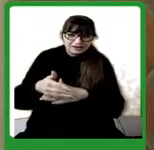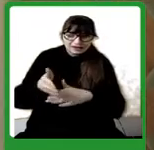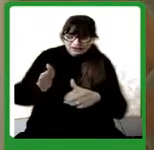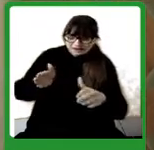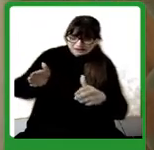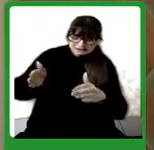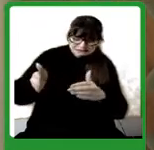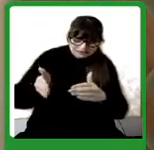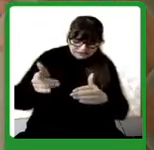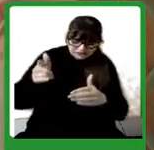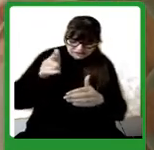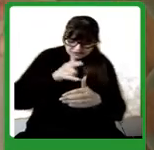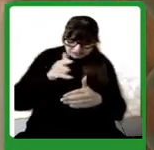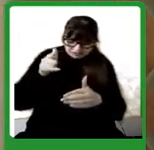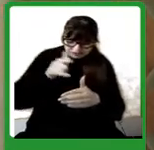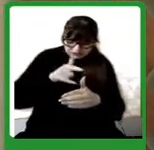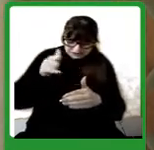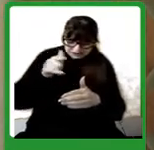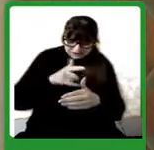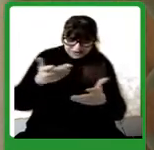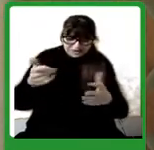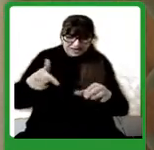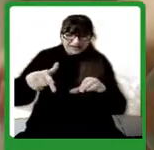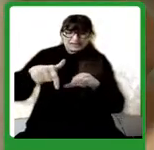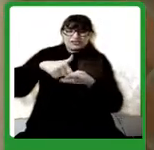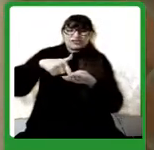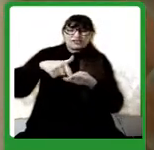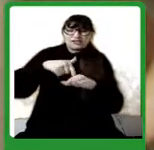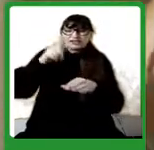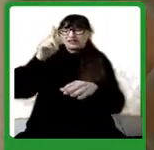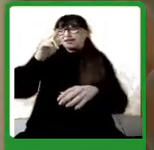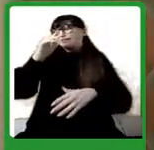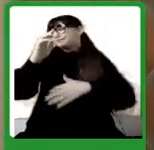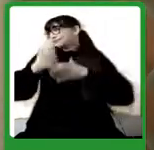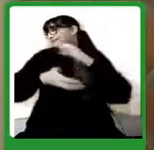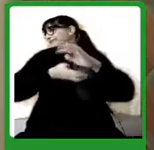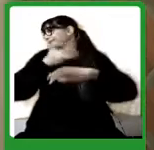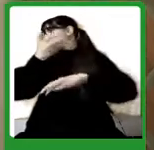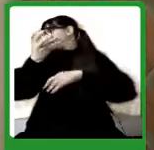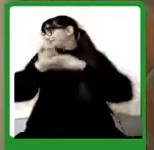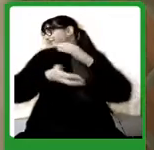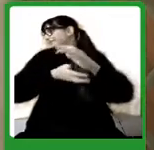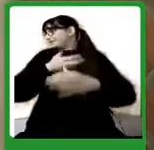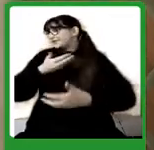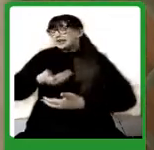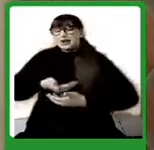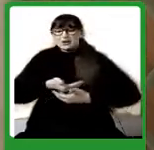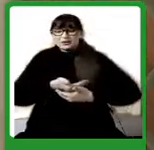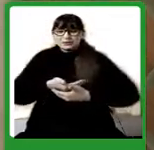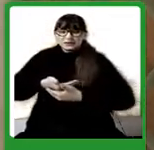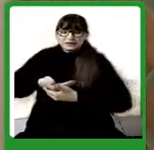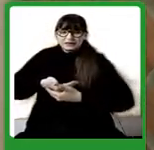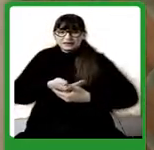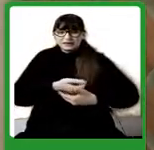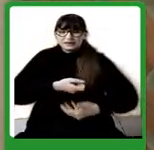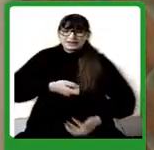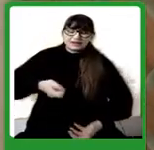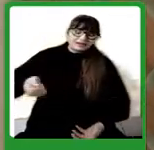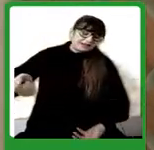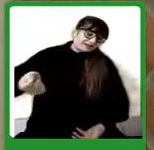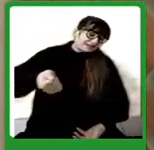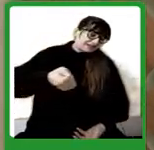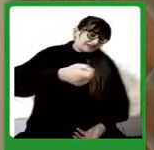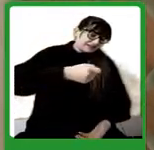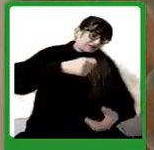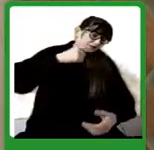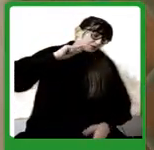não passa o prego que tem no chinelo. E daí vira um escarcéu e é o nenê passando o picolé nos vidros da agência. E